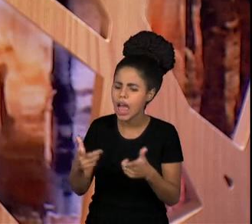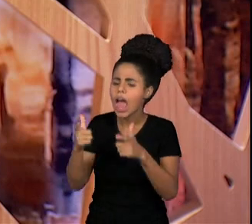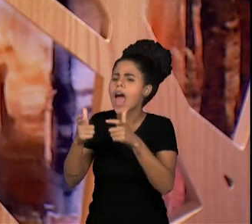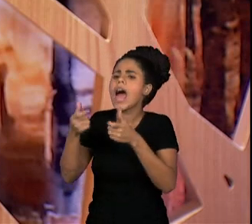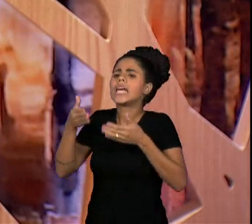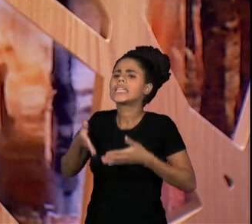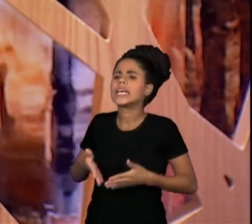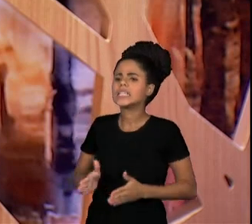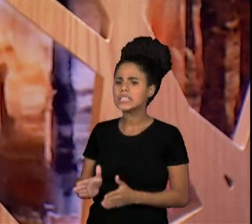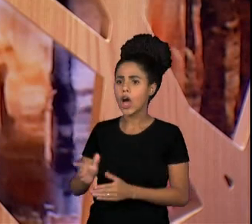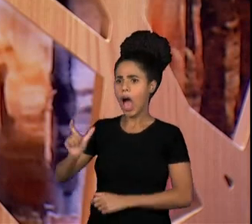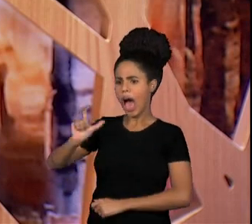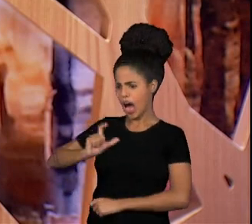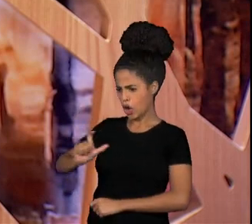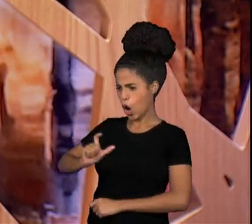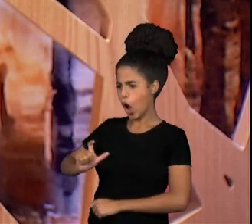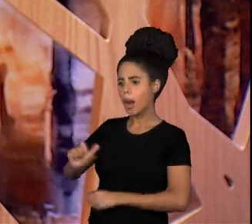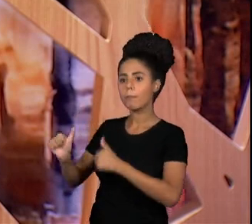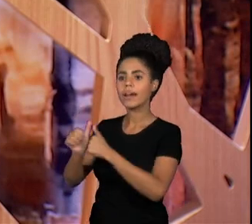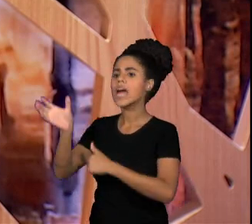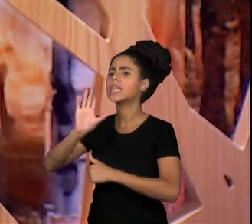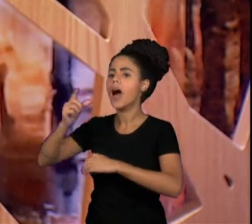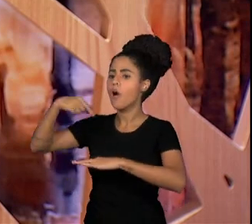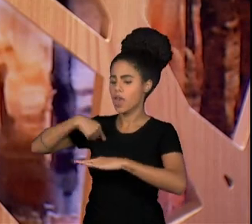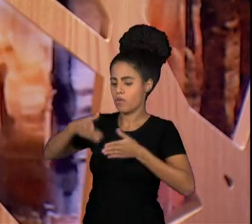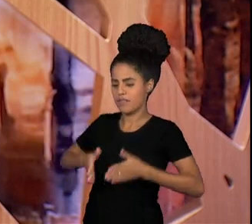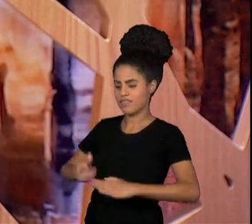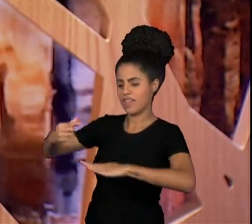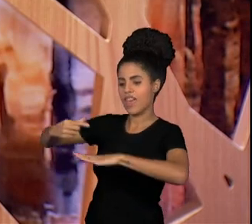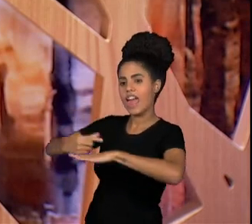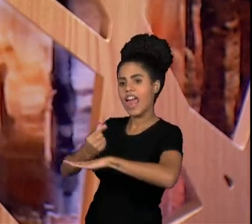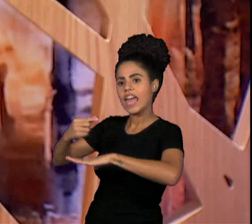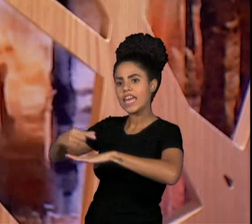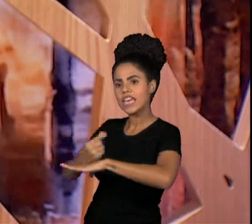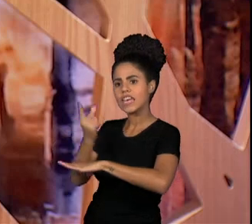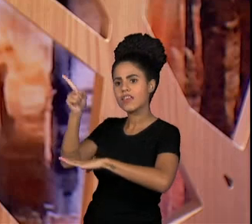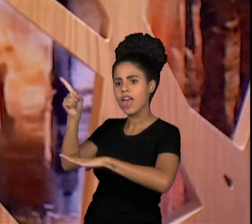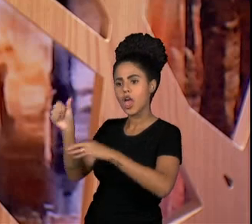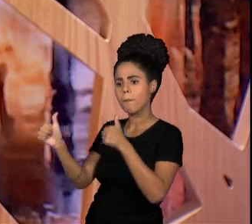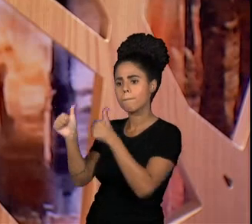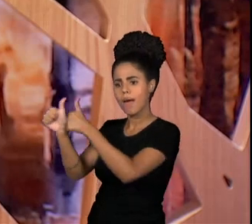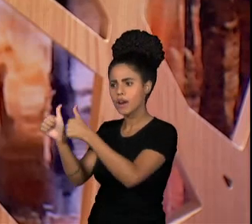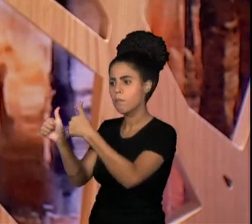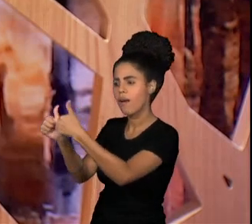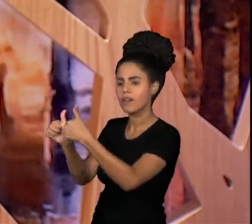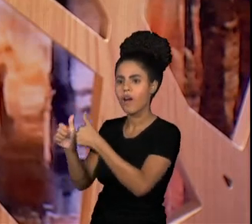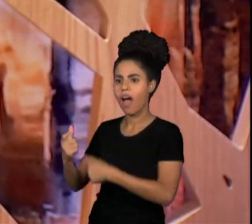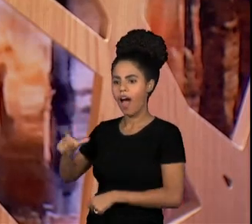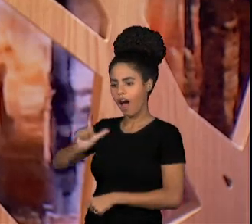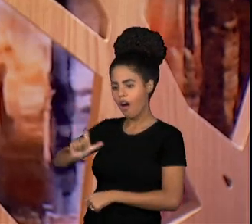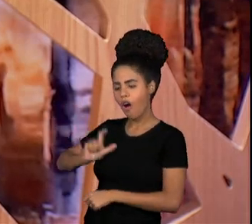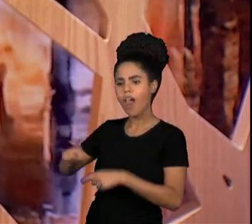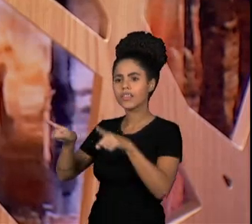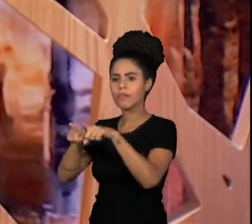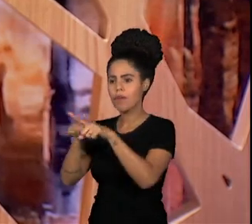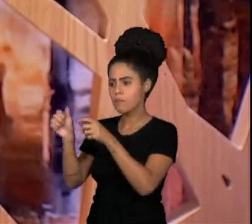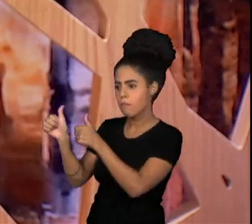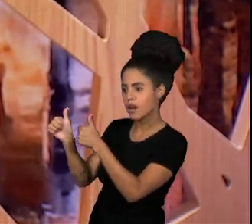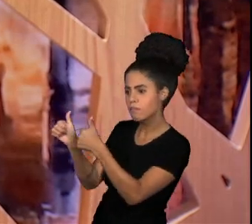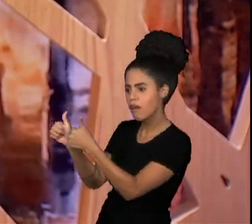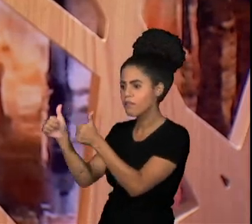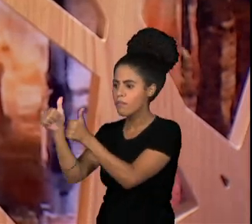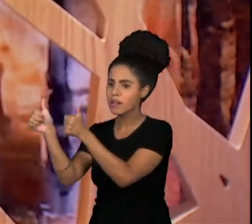cidade perto de Angola? Eu falo, não, eu sou de Guiné-Bissau, meu país fica no norte da África. Angola, outro país, fica lá para o